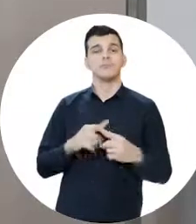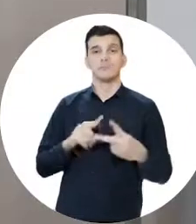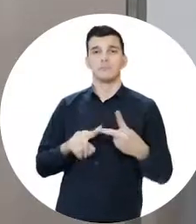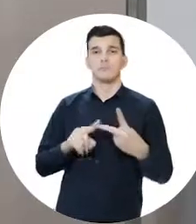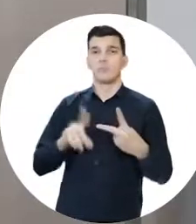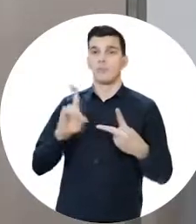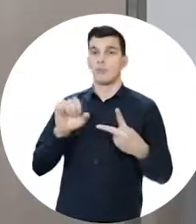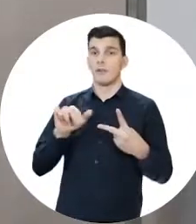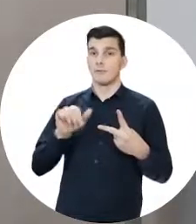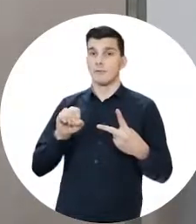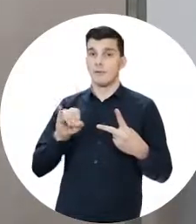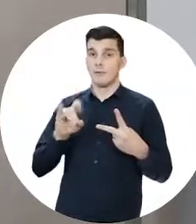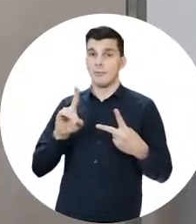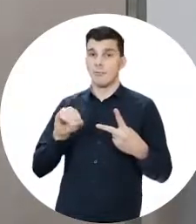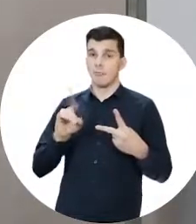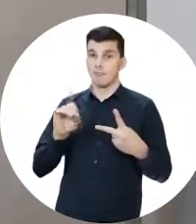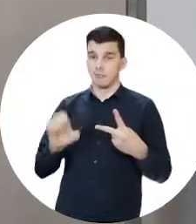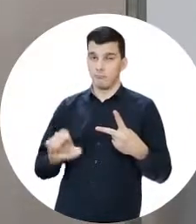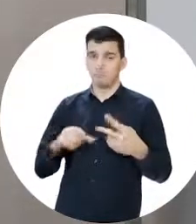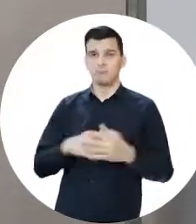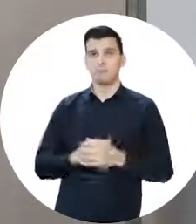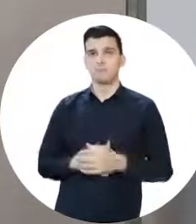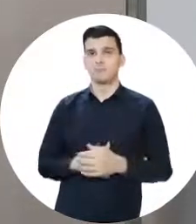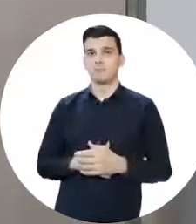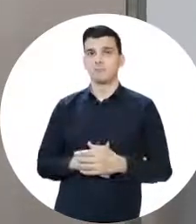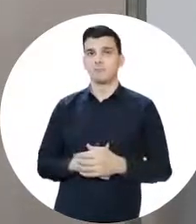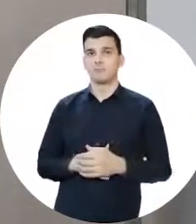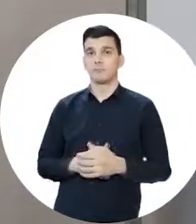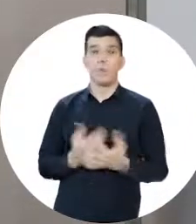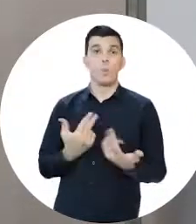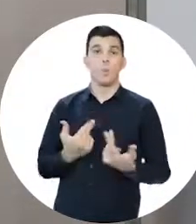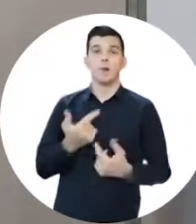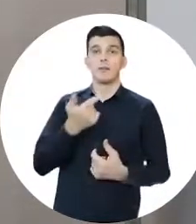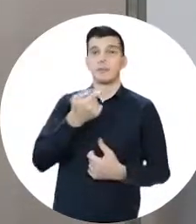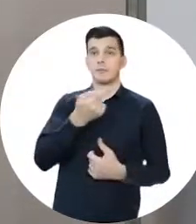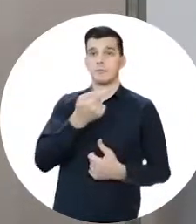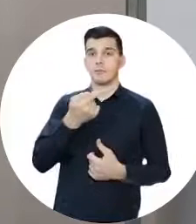densidade, 1,2. Isso aqui vai dar